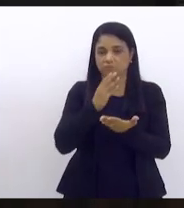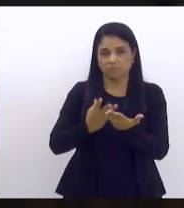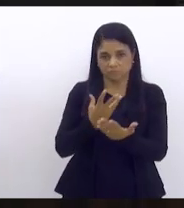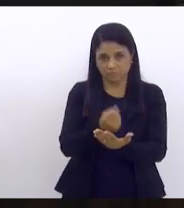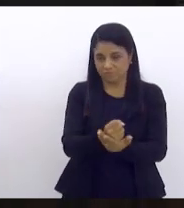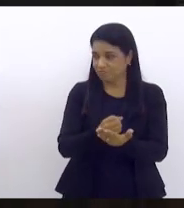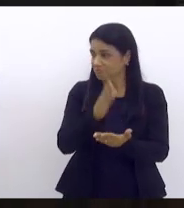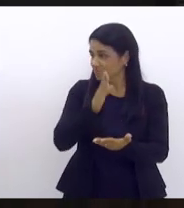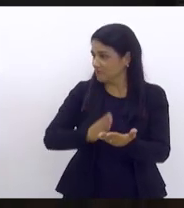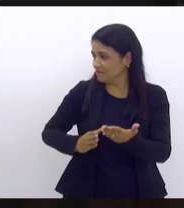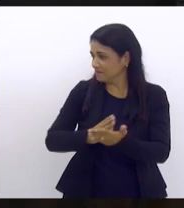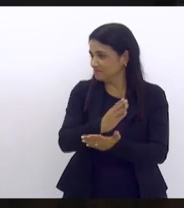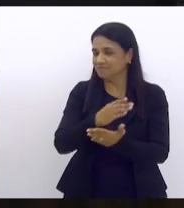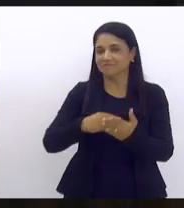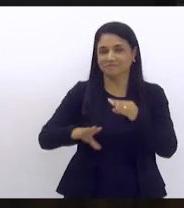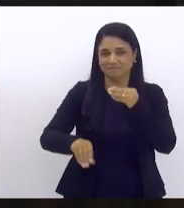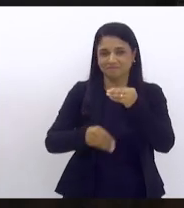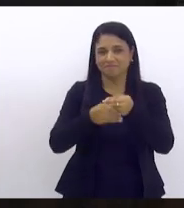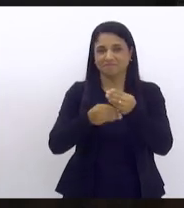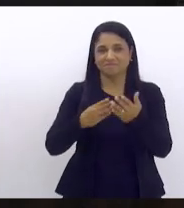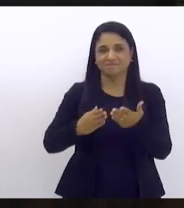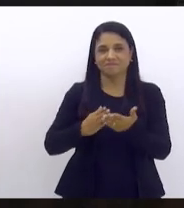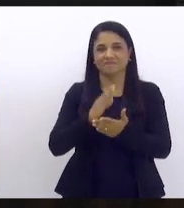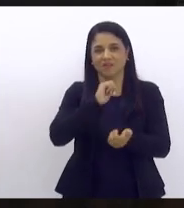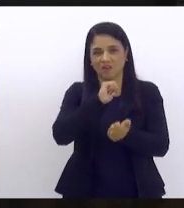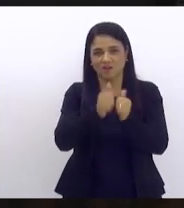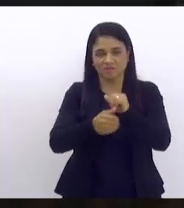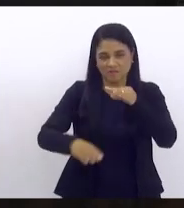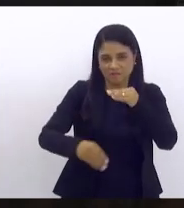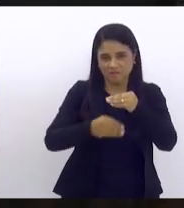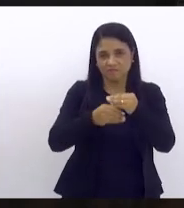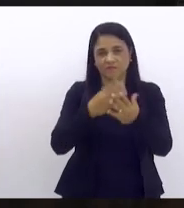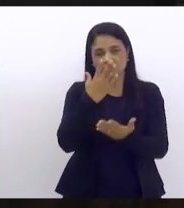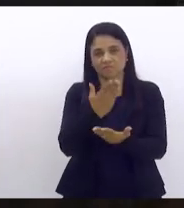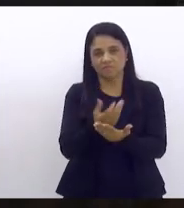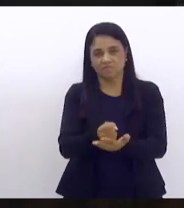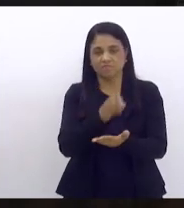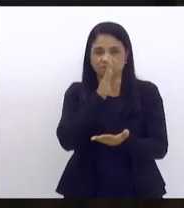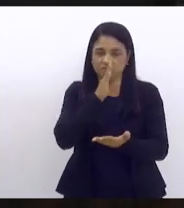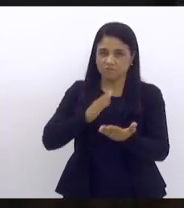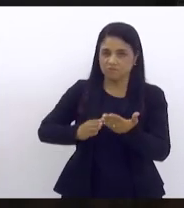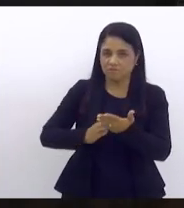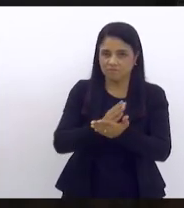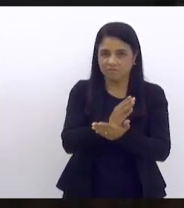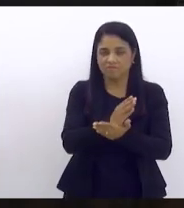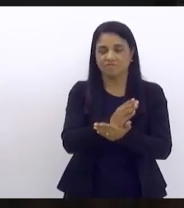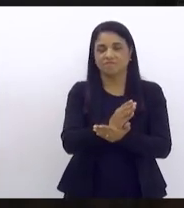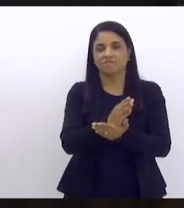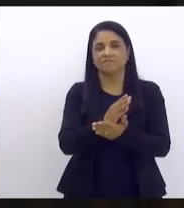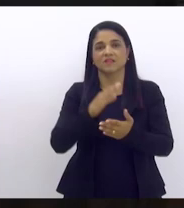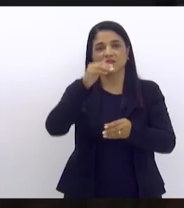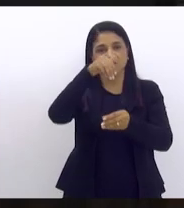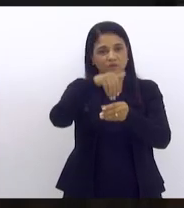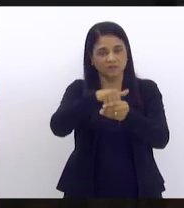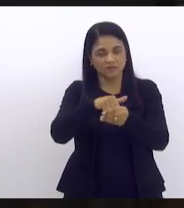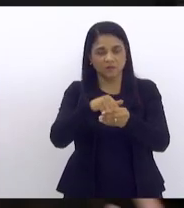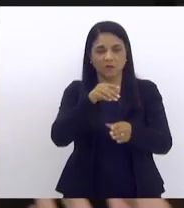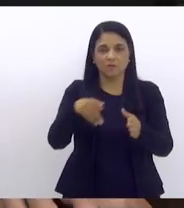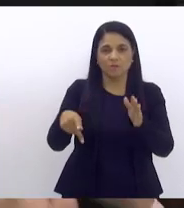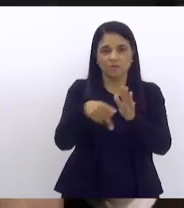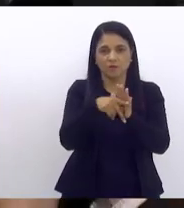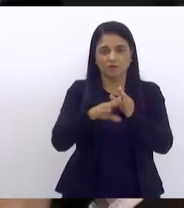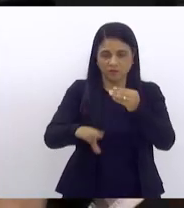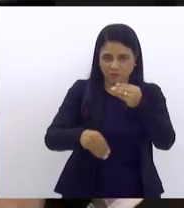Em votação, a emenda da Comissão de Esporte. Senhores que aprovam, permaneçam como estão. Aprovado. Em votação, projeto